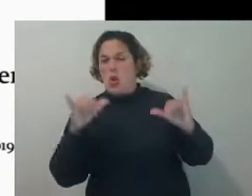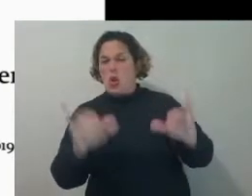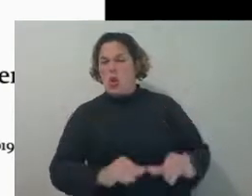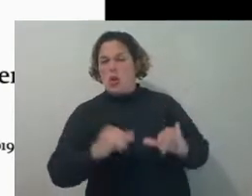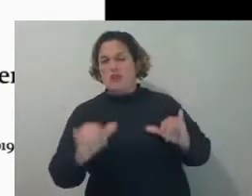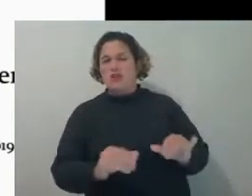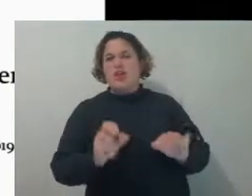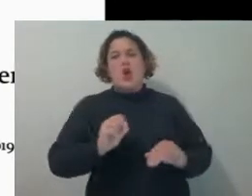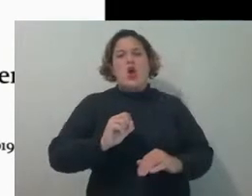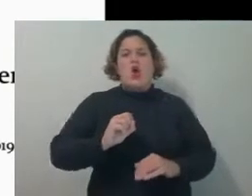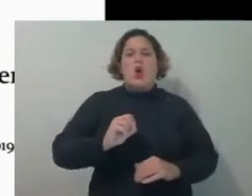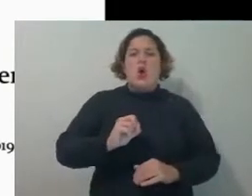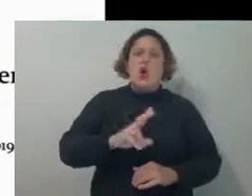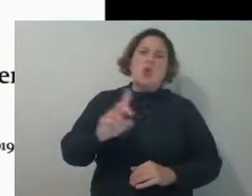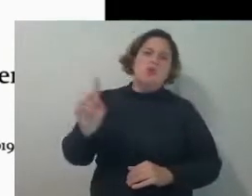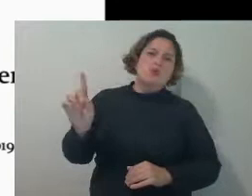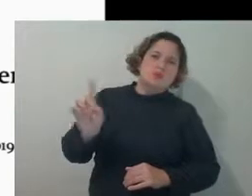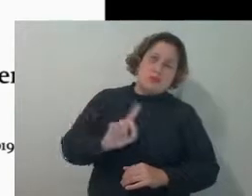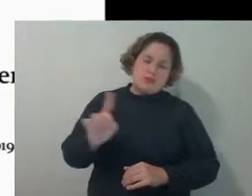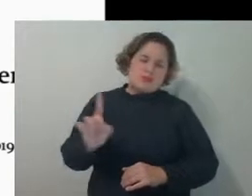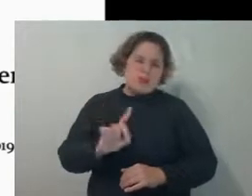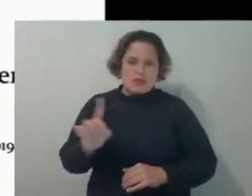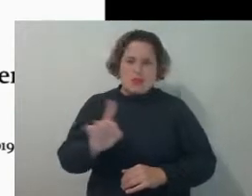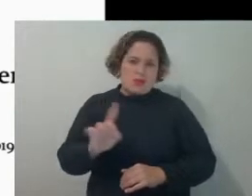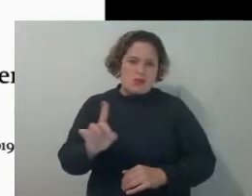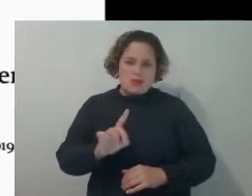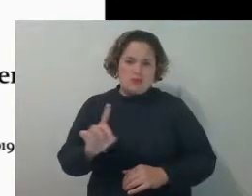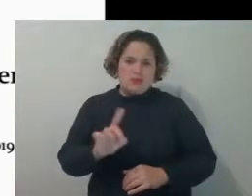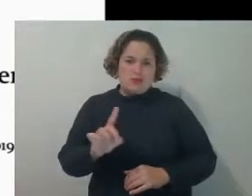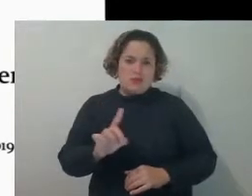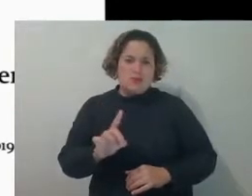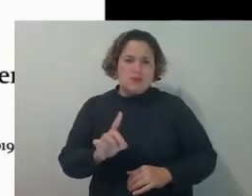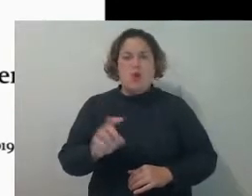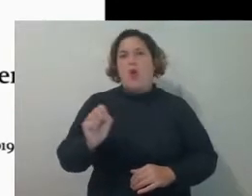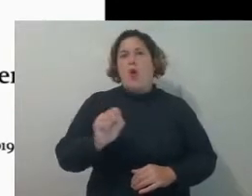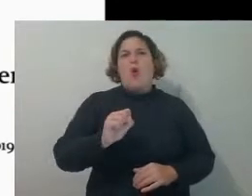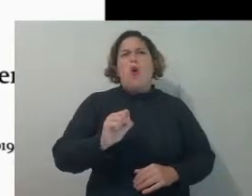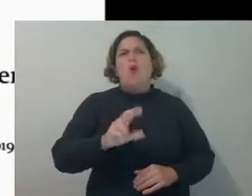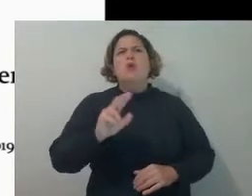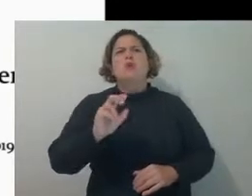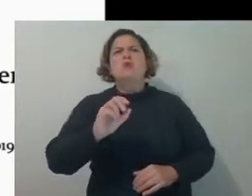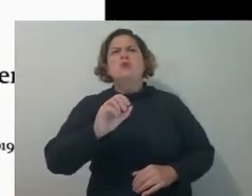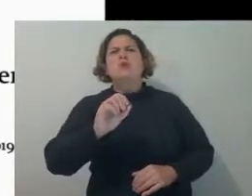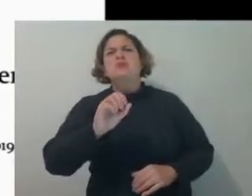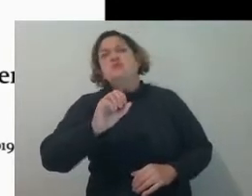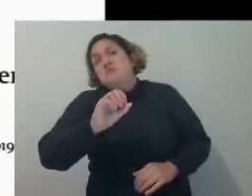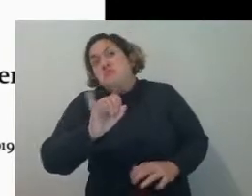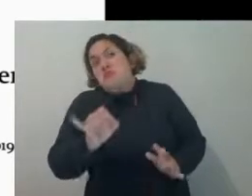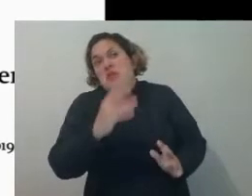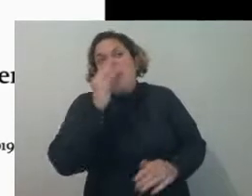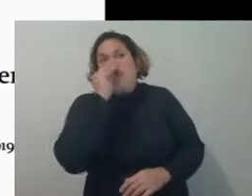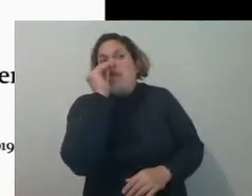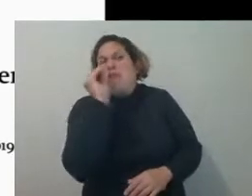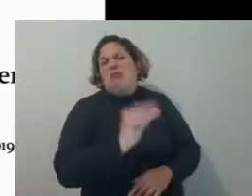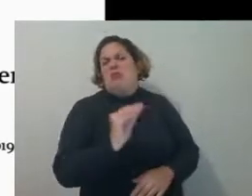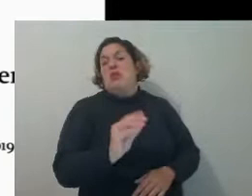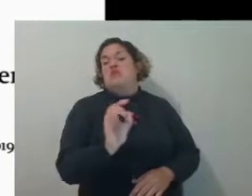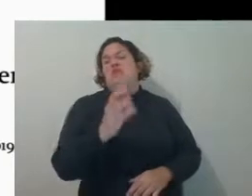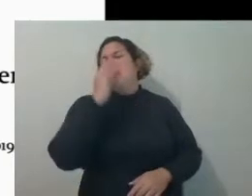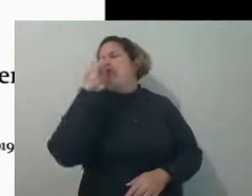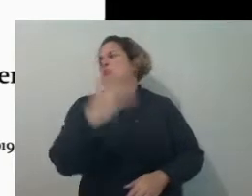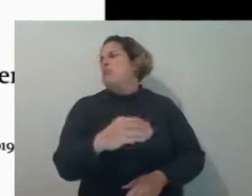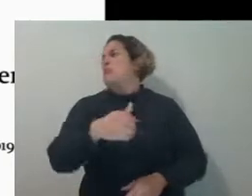né, sofrimento àquele animal, ou se foi um caso de indiferença ou